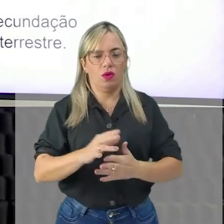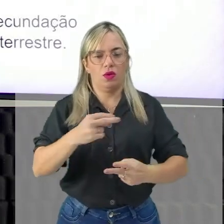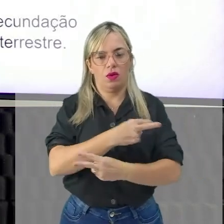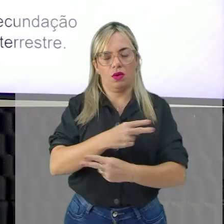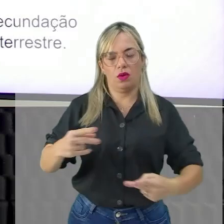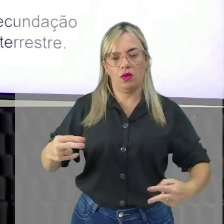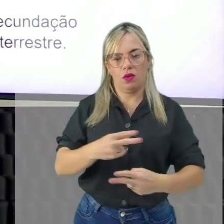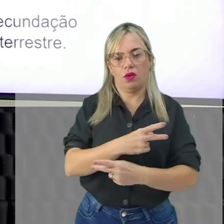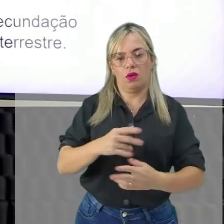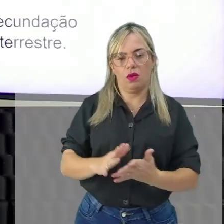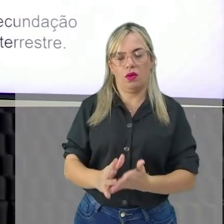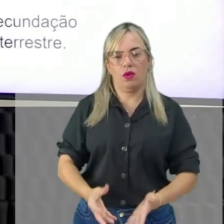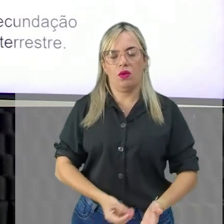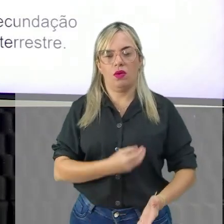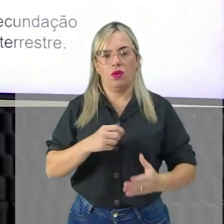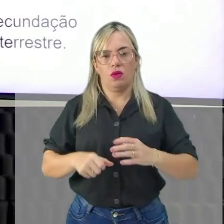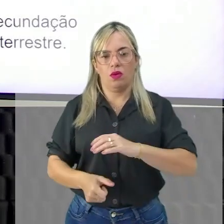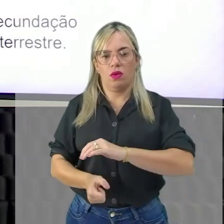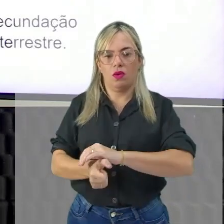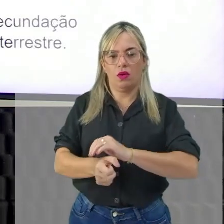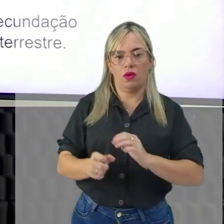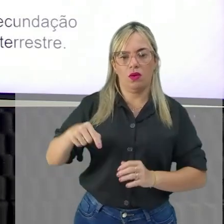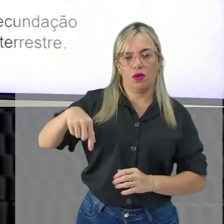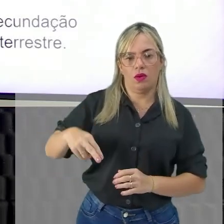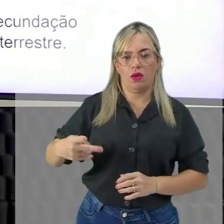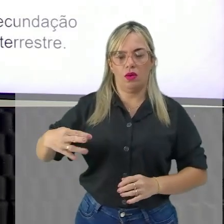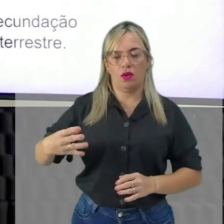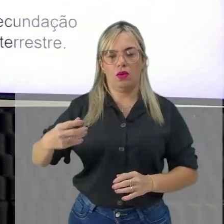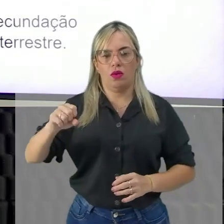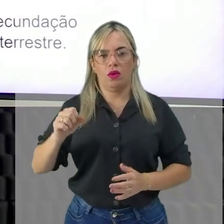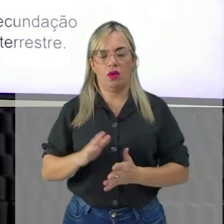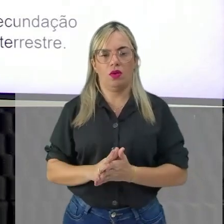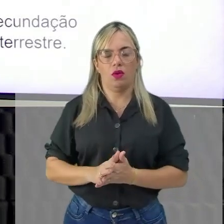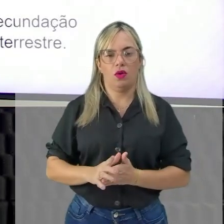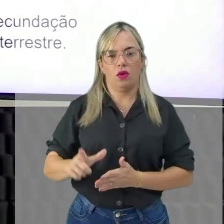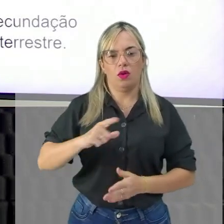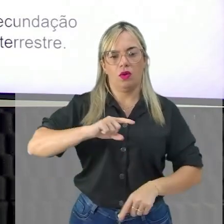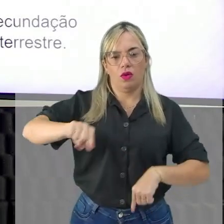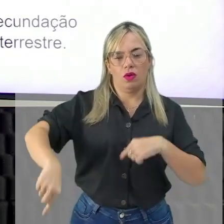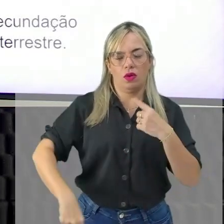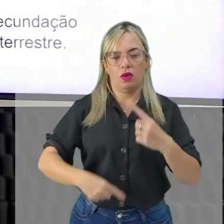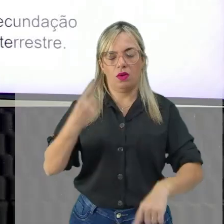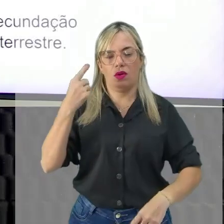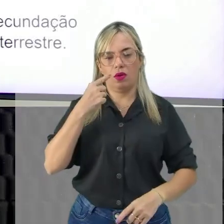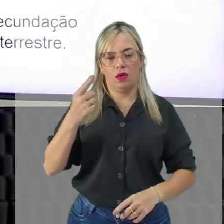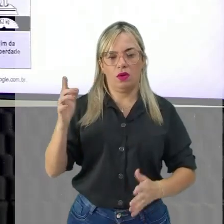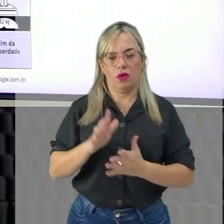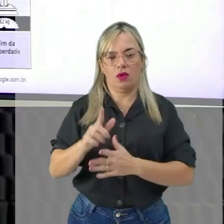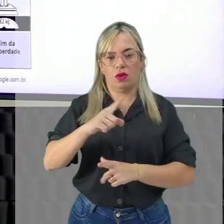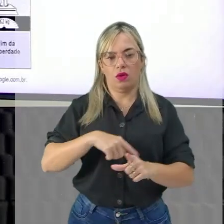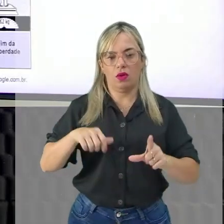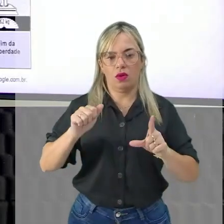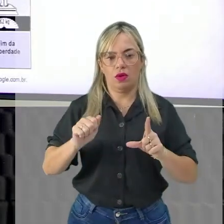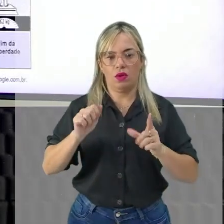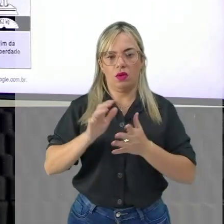né, desses novos quelôniozinhos ter sucesso, obter sucesso, tá? Então, a letra A.